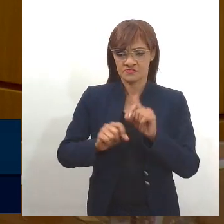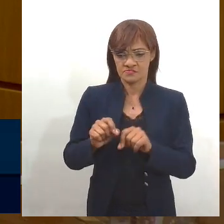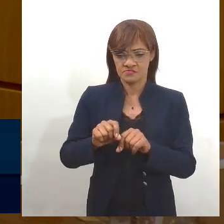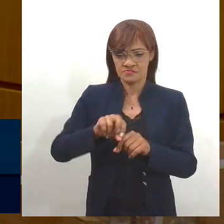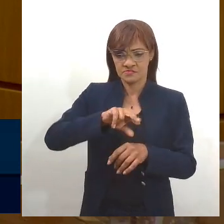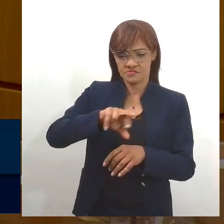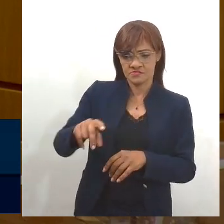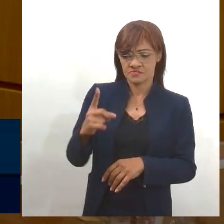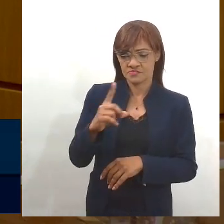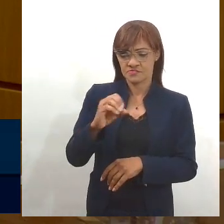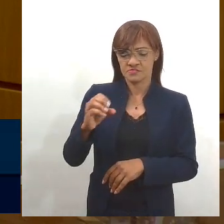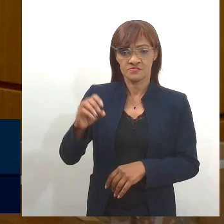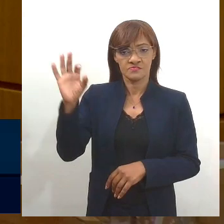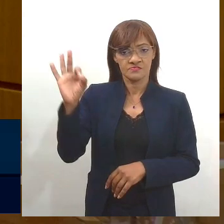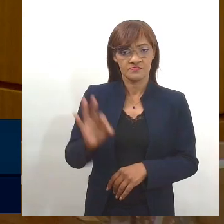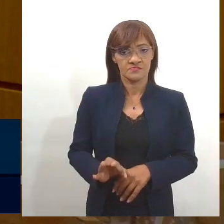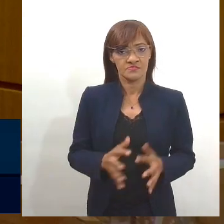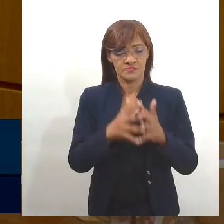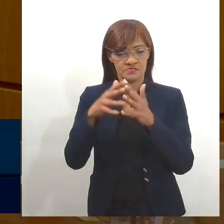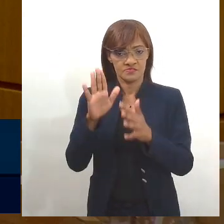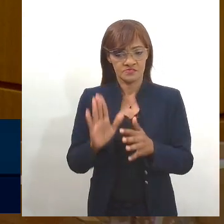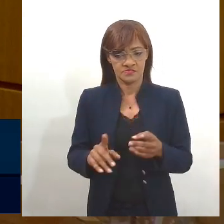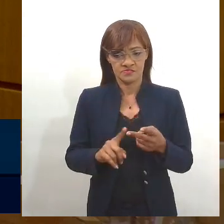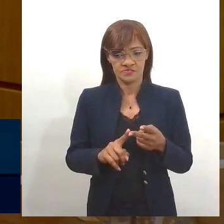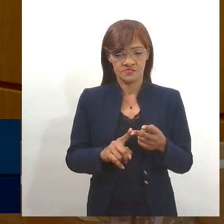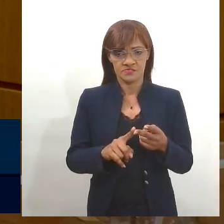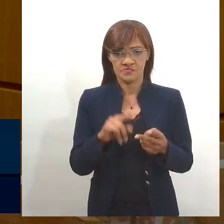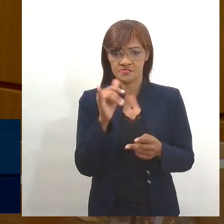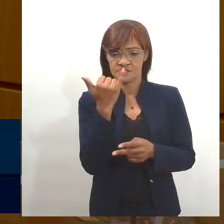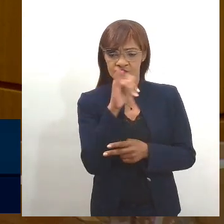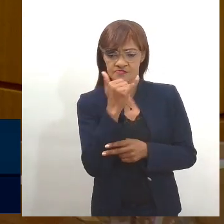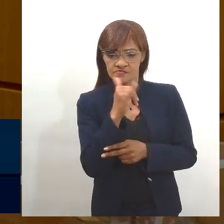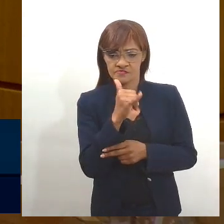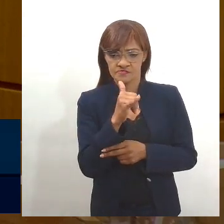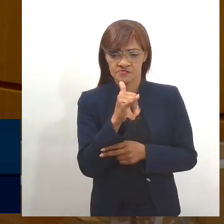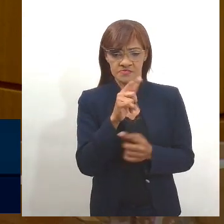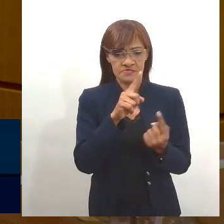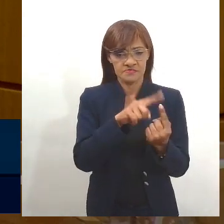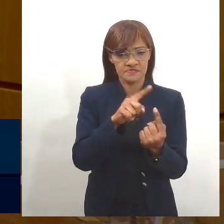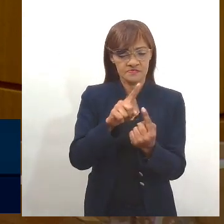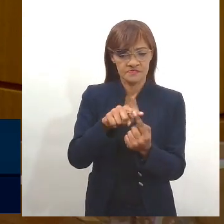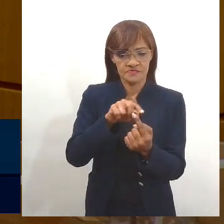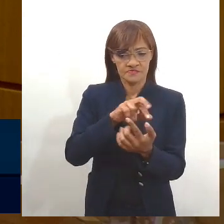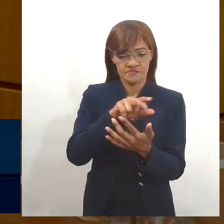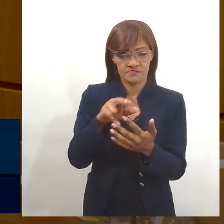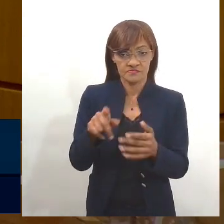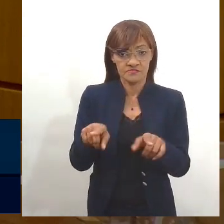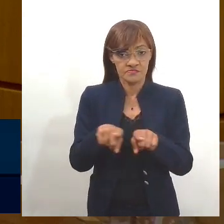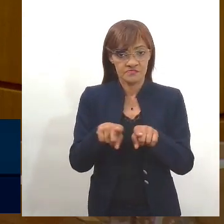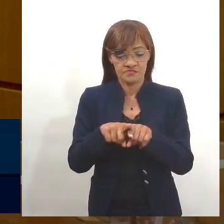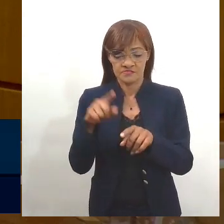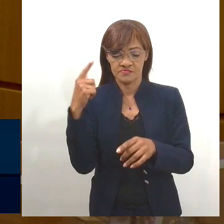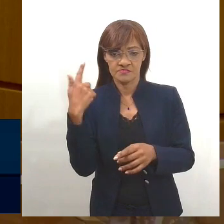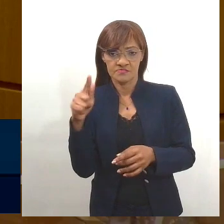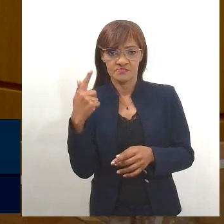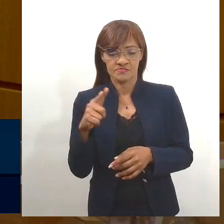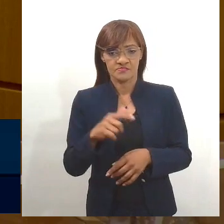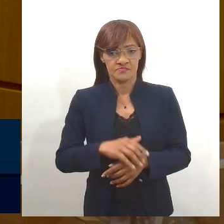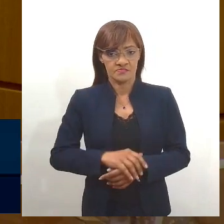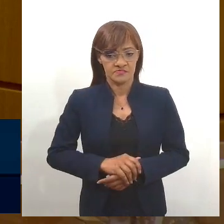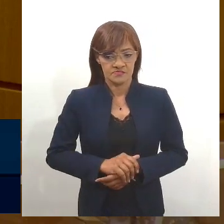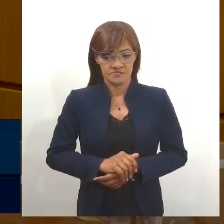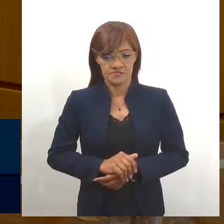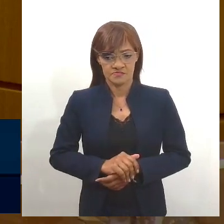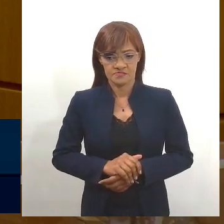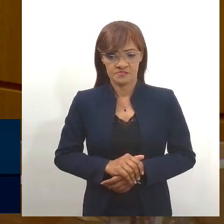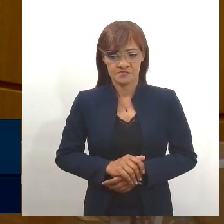gerador Slim, gerador Infinity e gerador a gás natural modelo Twin. Twin ou Tim, né? Twin?